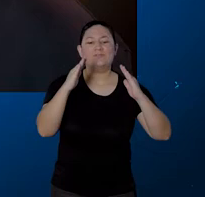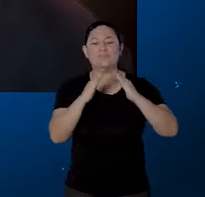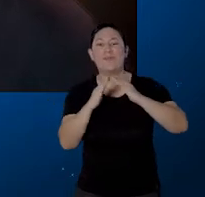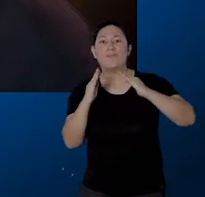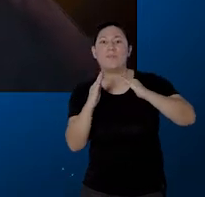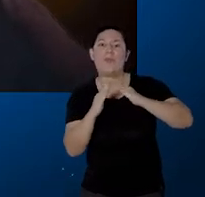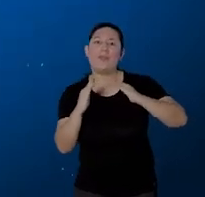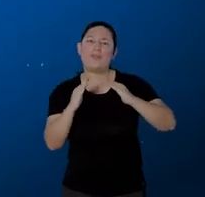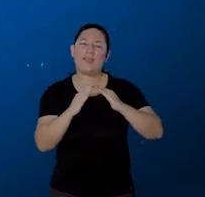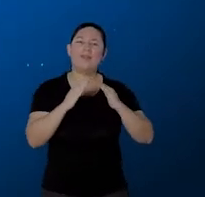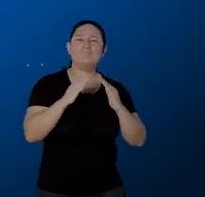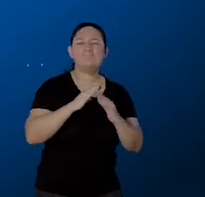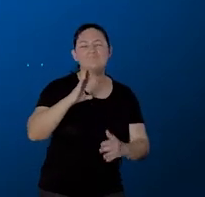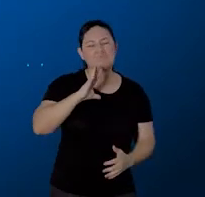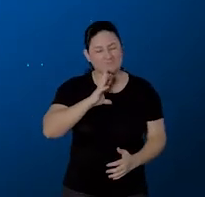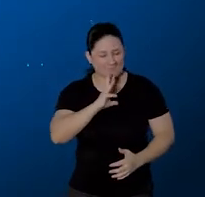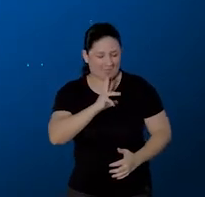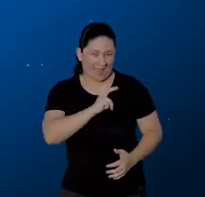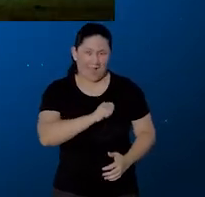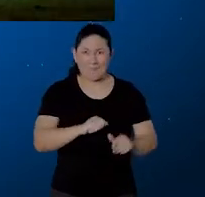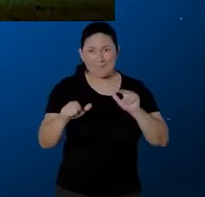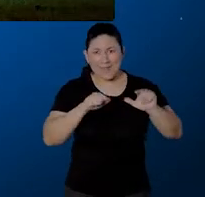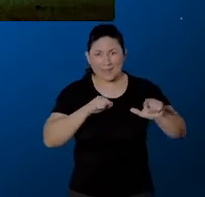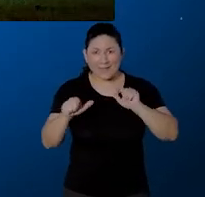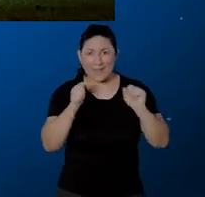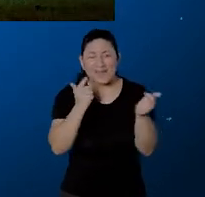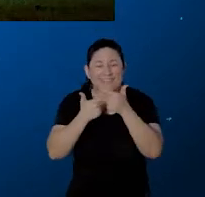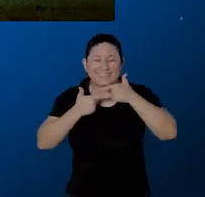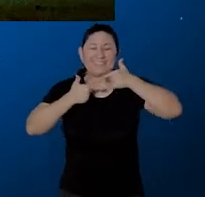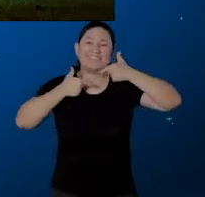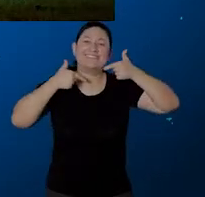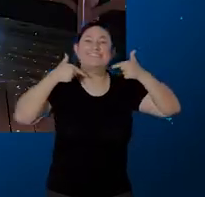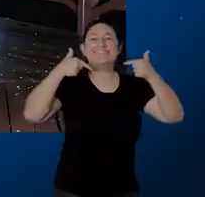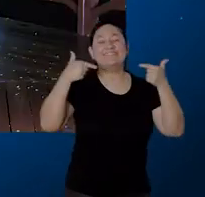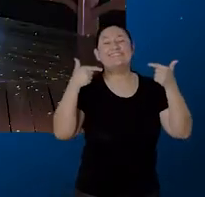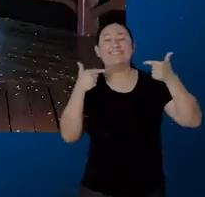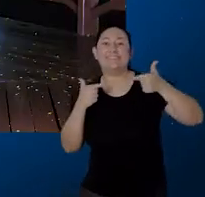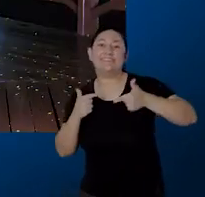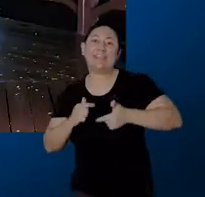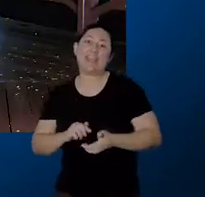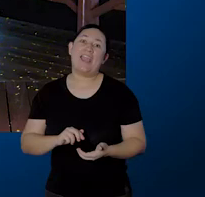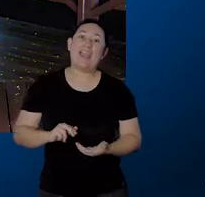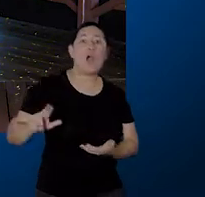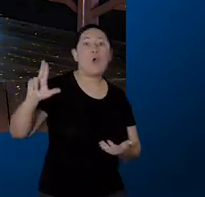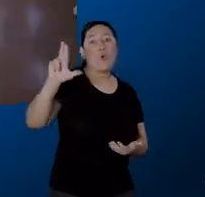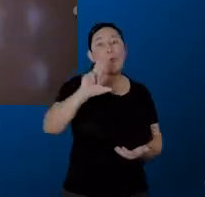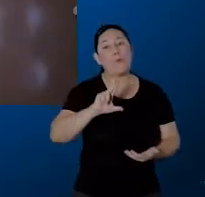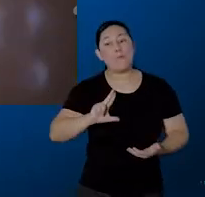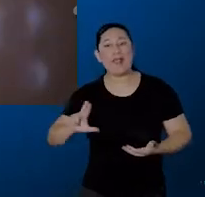onde você mora. Ama, trabalha, sorri.